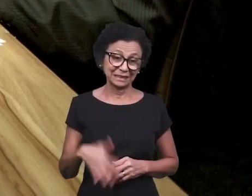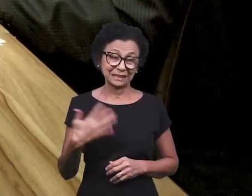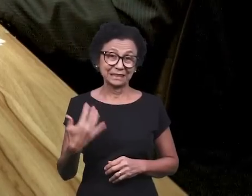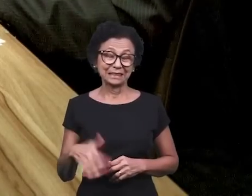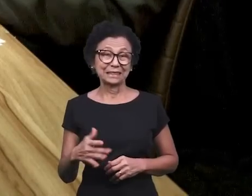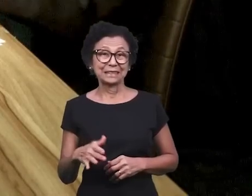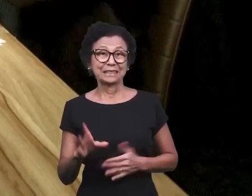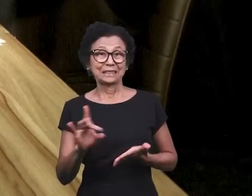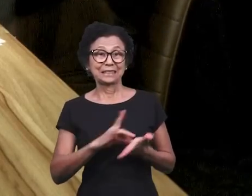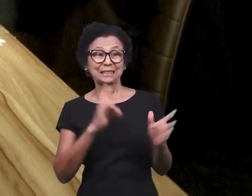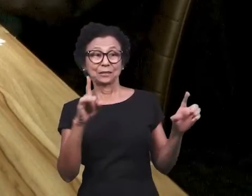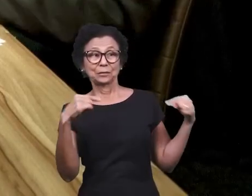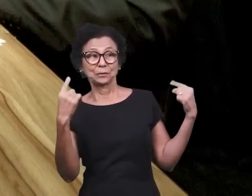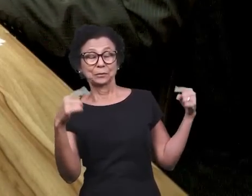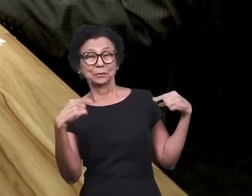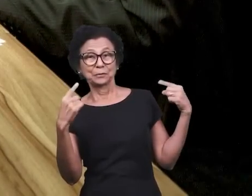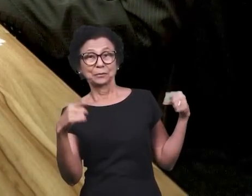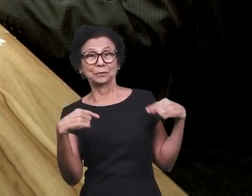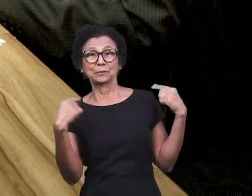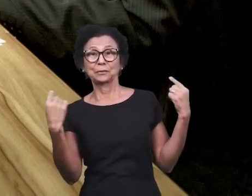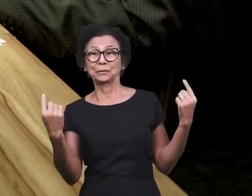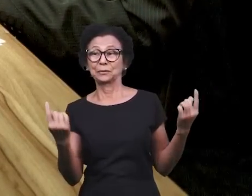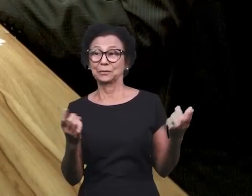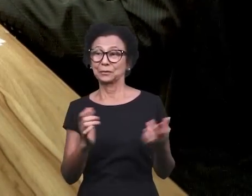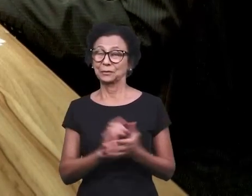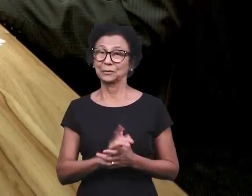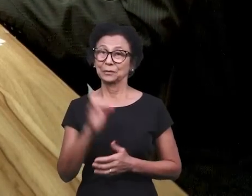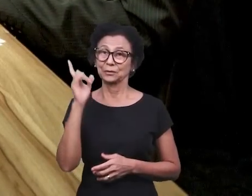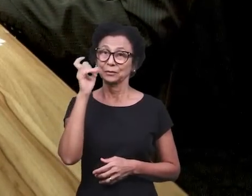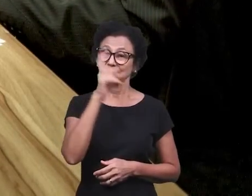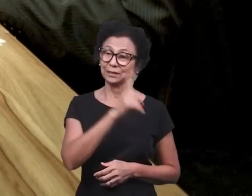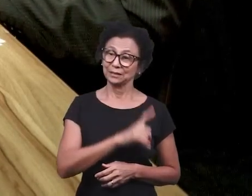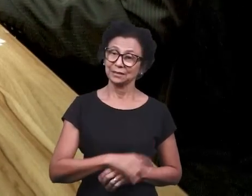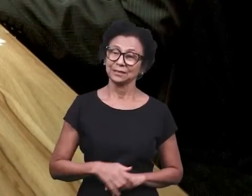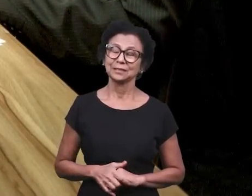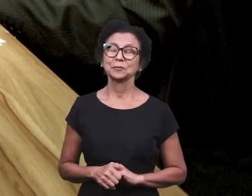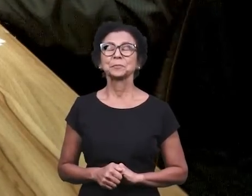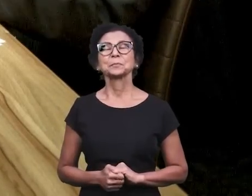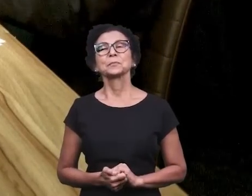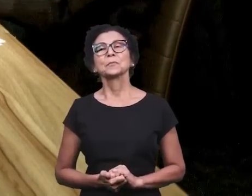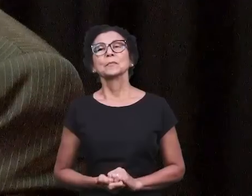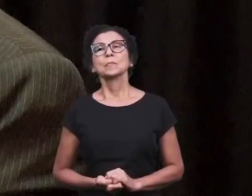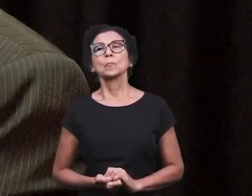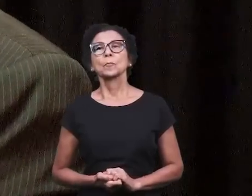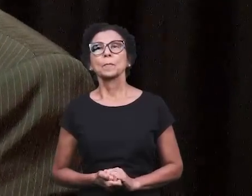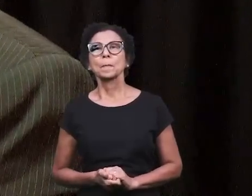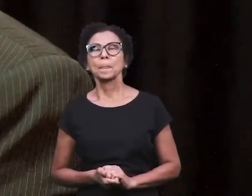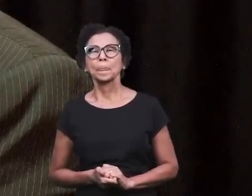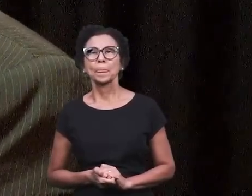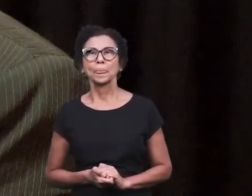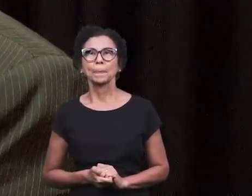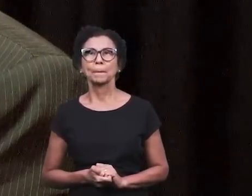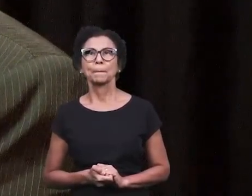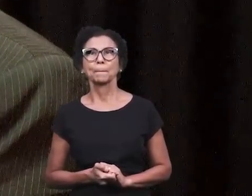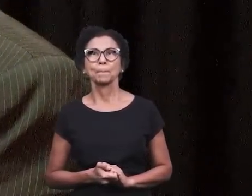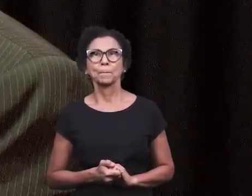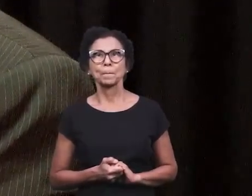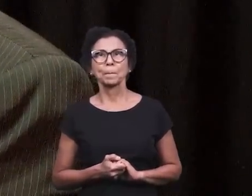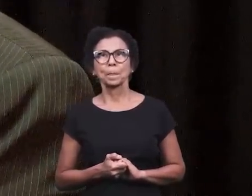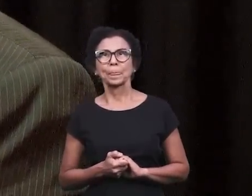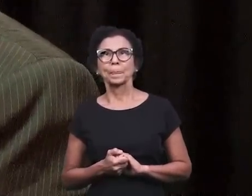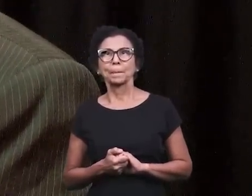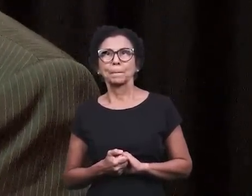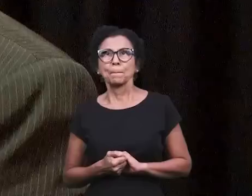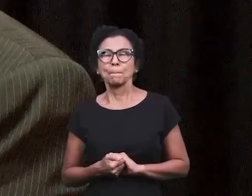de Golias. As 40, né? 40 anos no deserto. Então, 5 dias